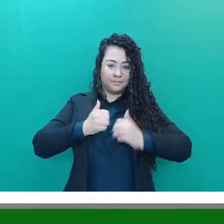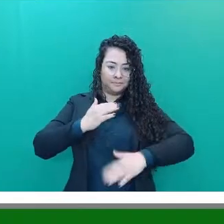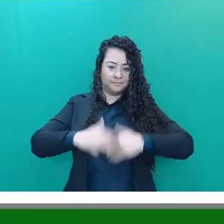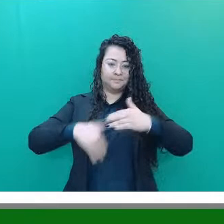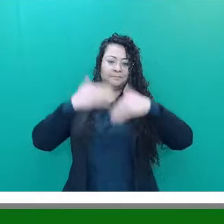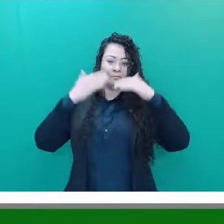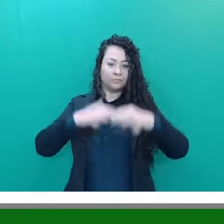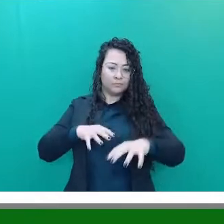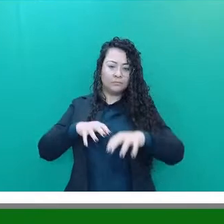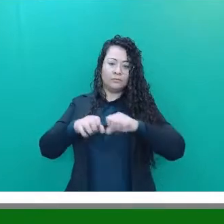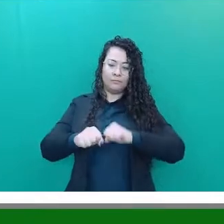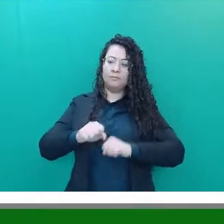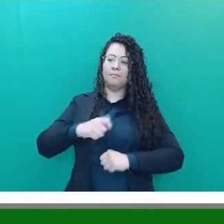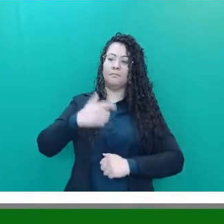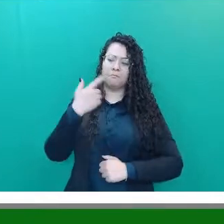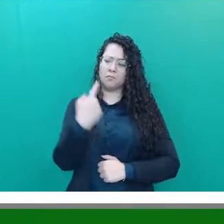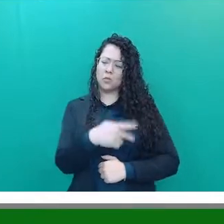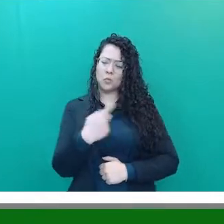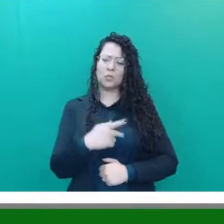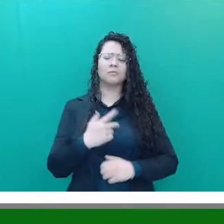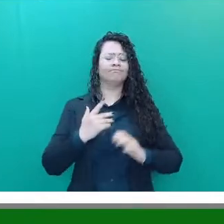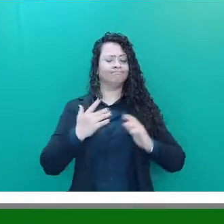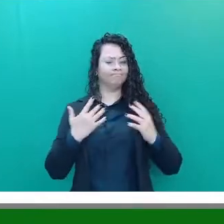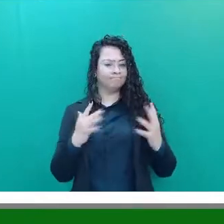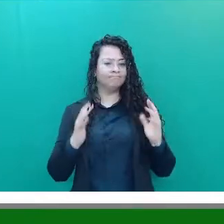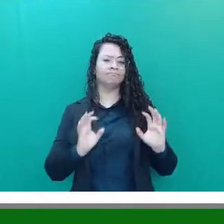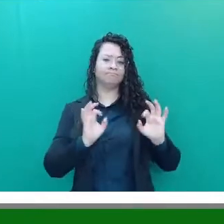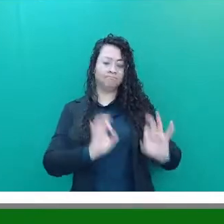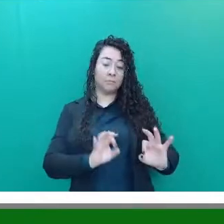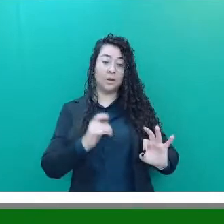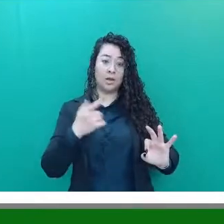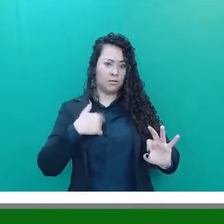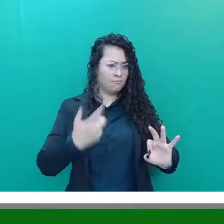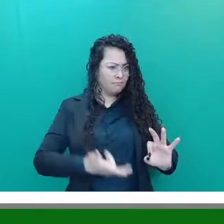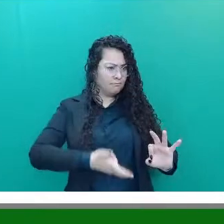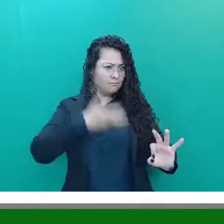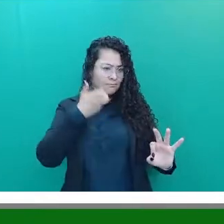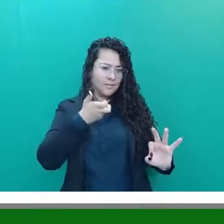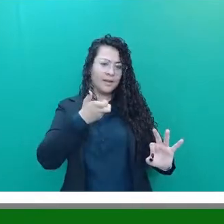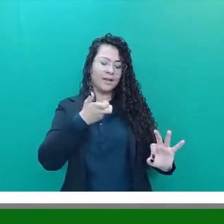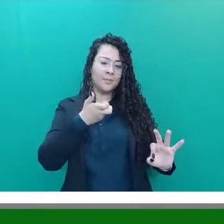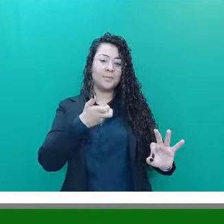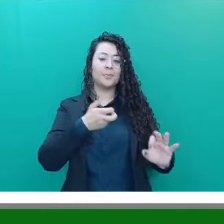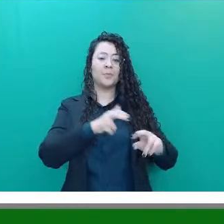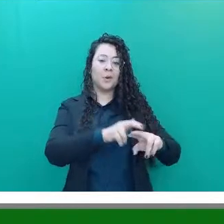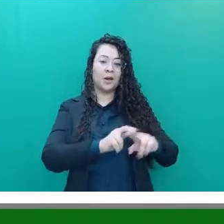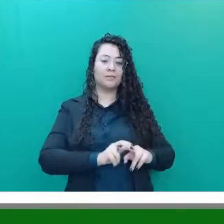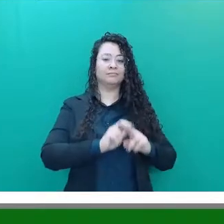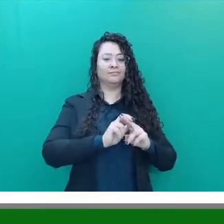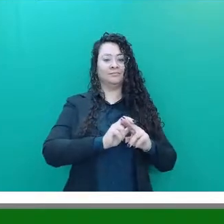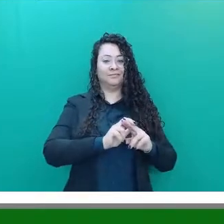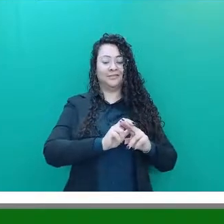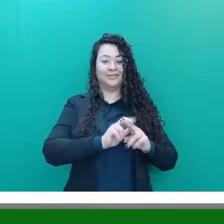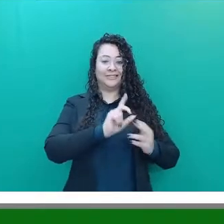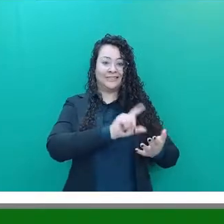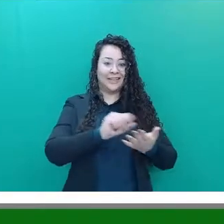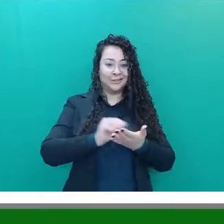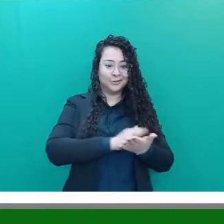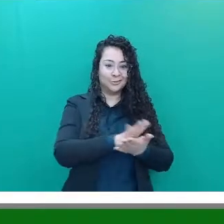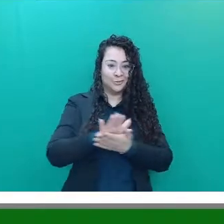Que é visível por conta da própria citação dos seus trabalhos dentro da sua tese. Então,